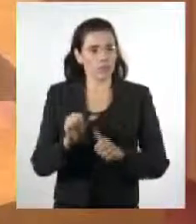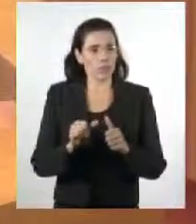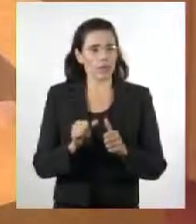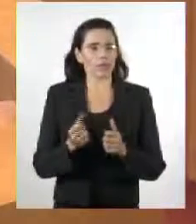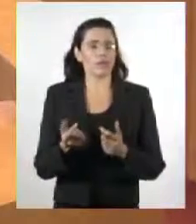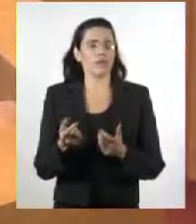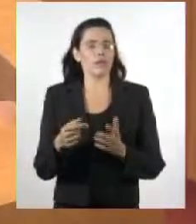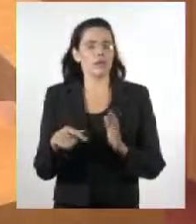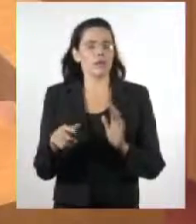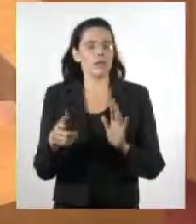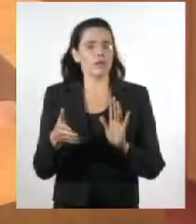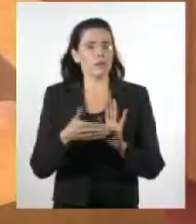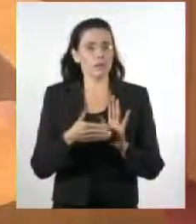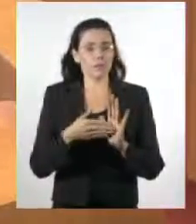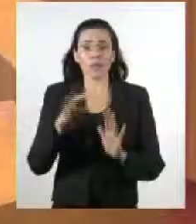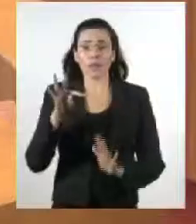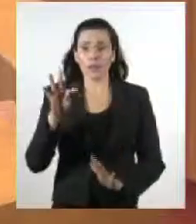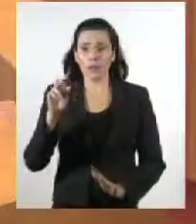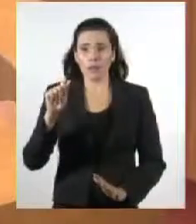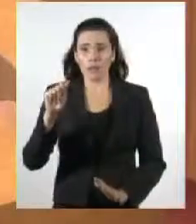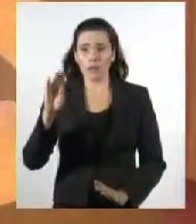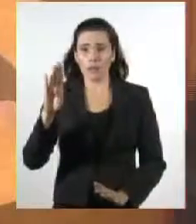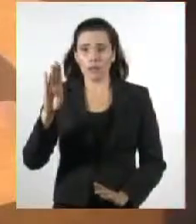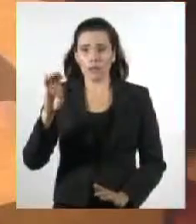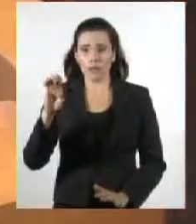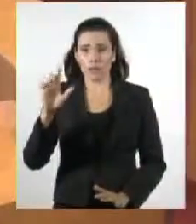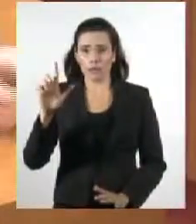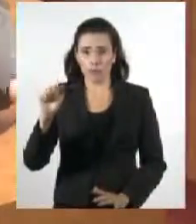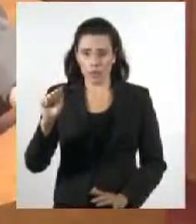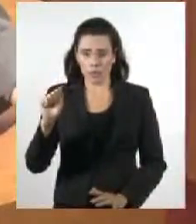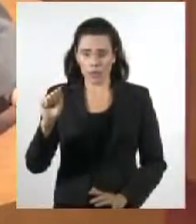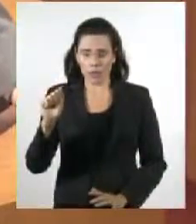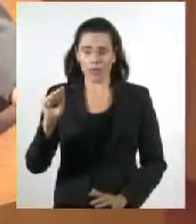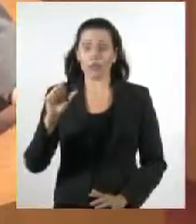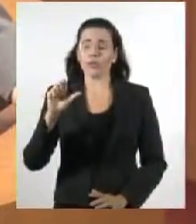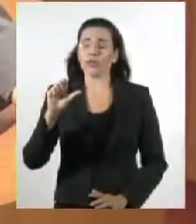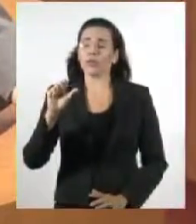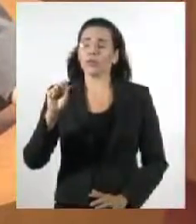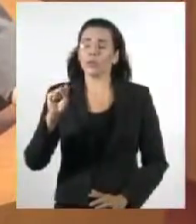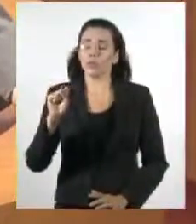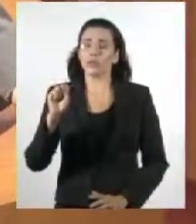vou trazer alguns dados para vocês que muita gente não sabe, é que